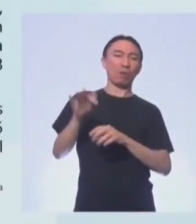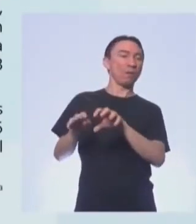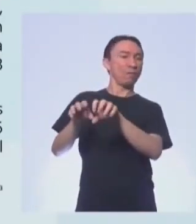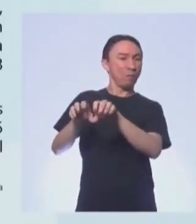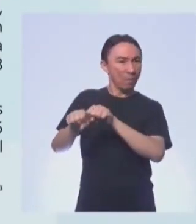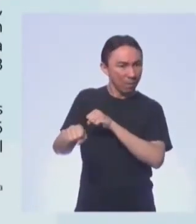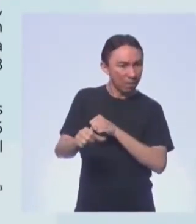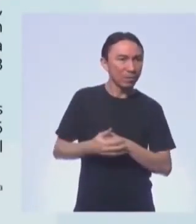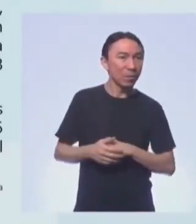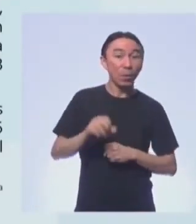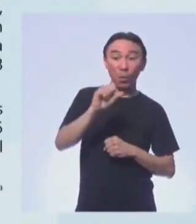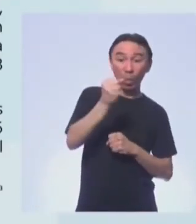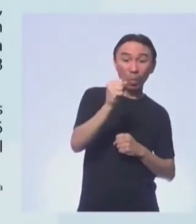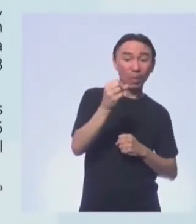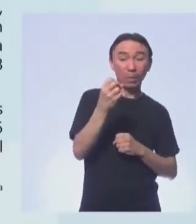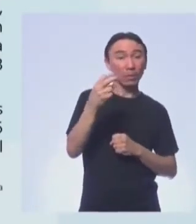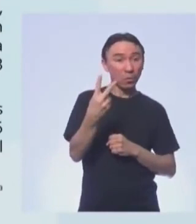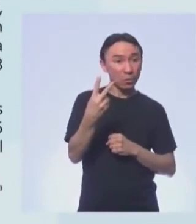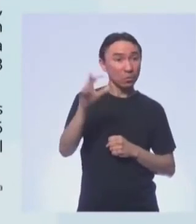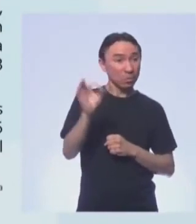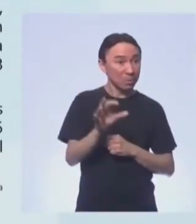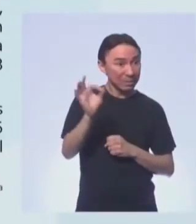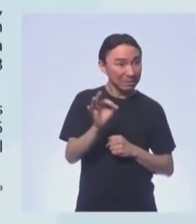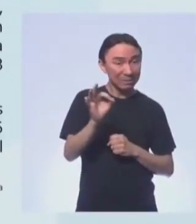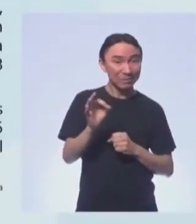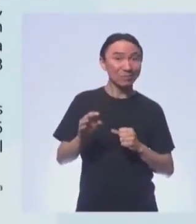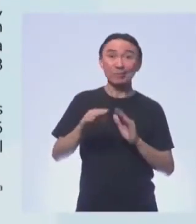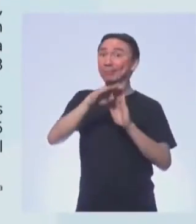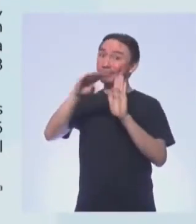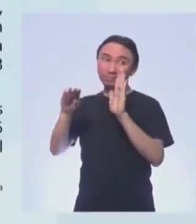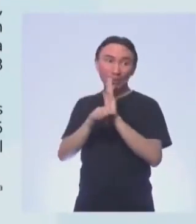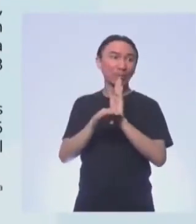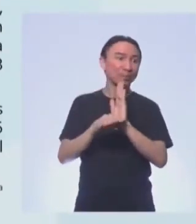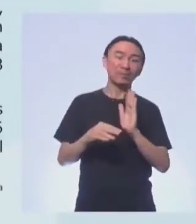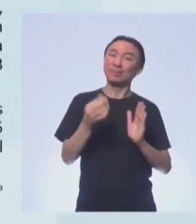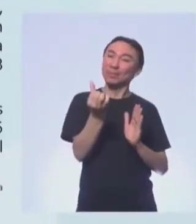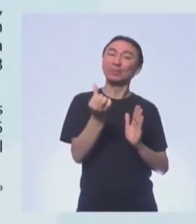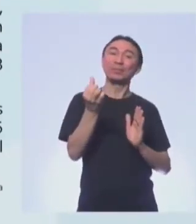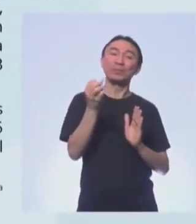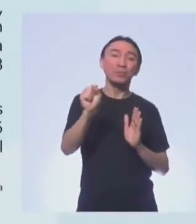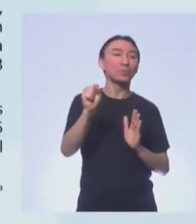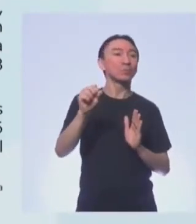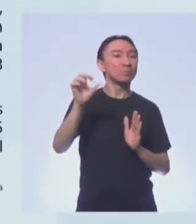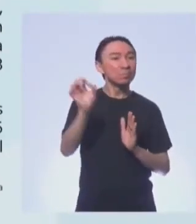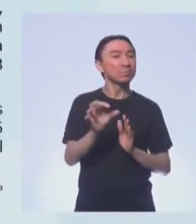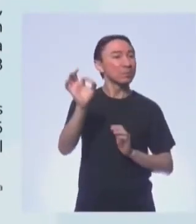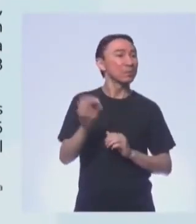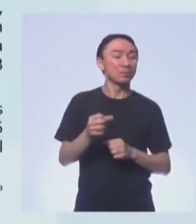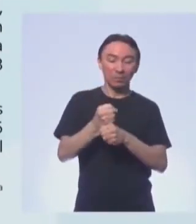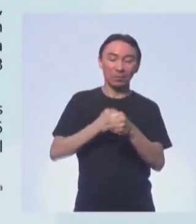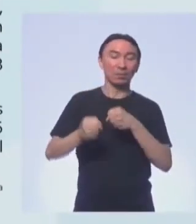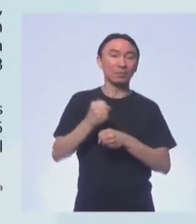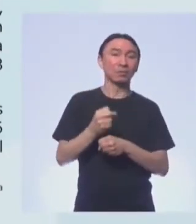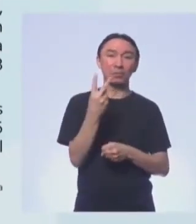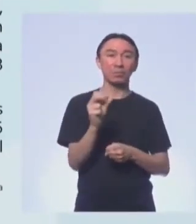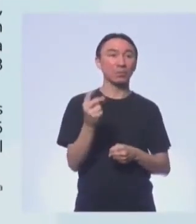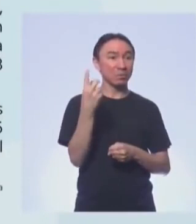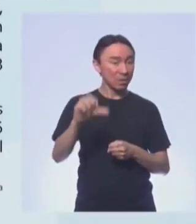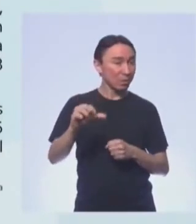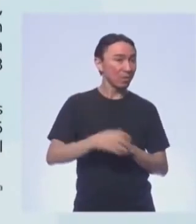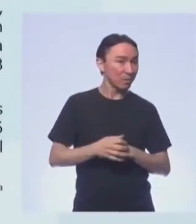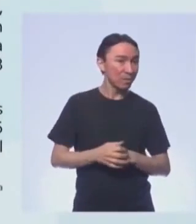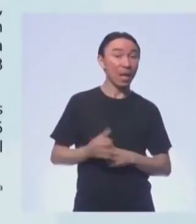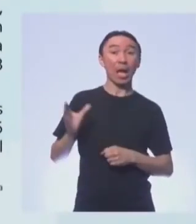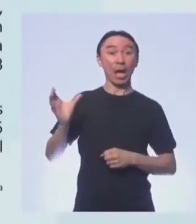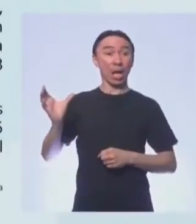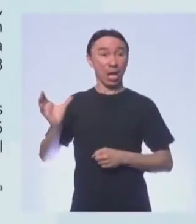82% em 2015 para 68% em 2019. E entre os mais ricos, na classe A, o percentual de leitores passou de 76%